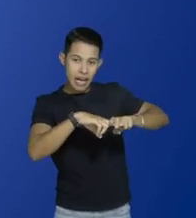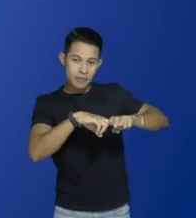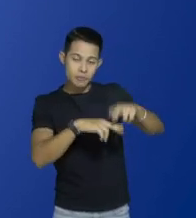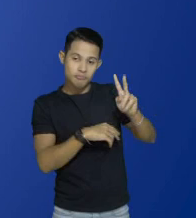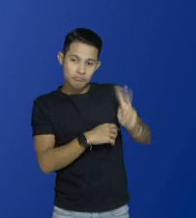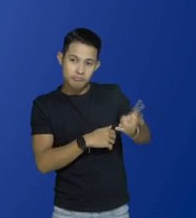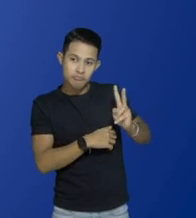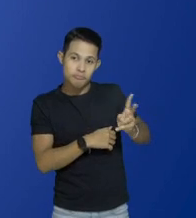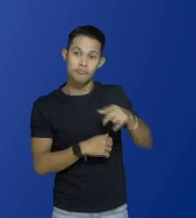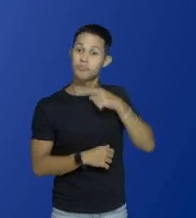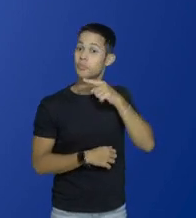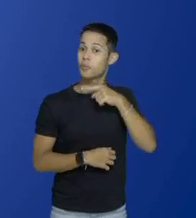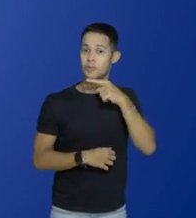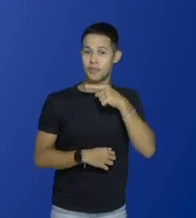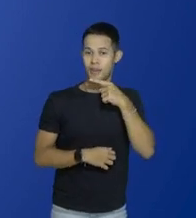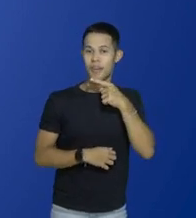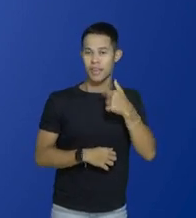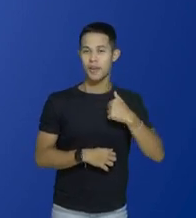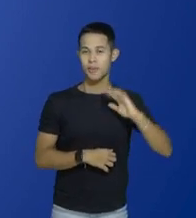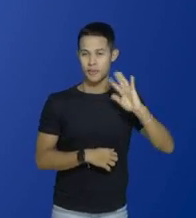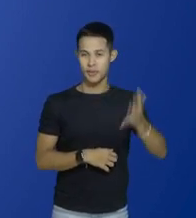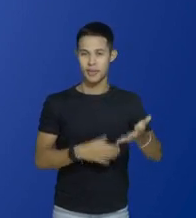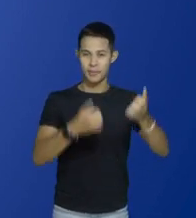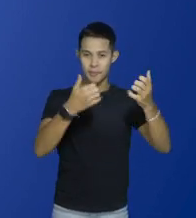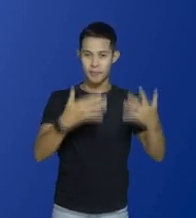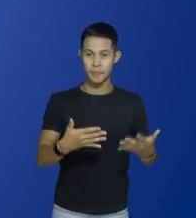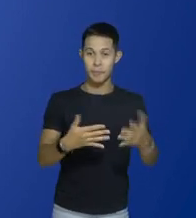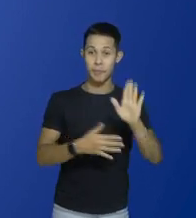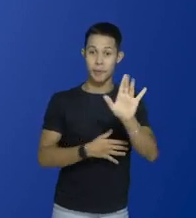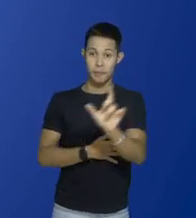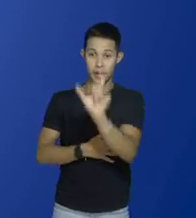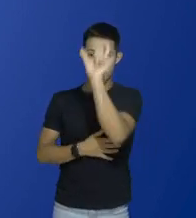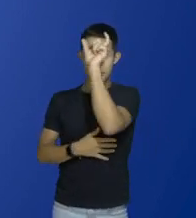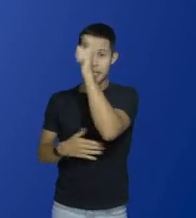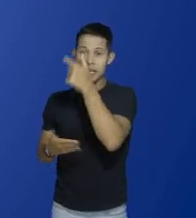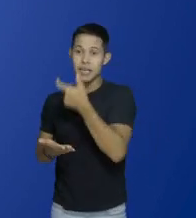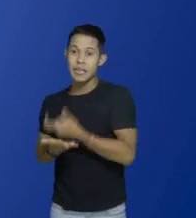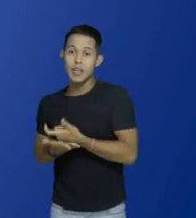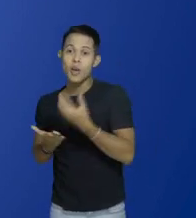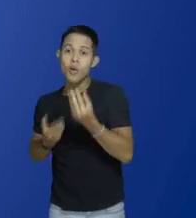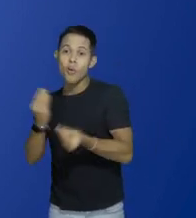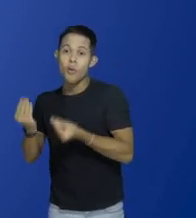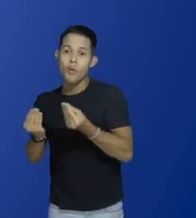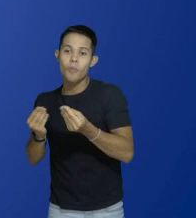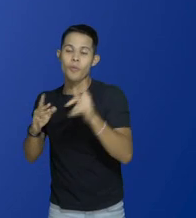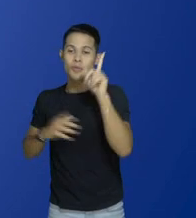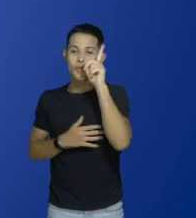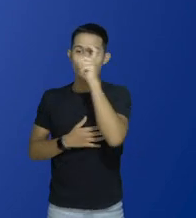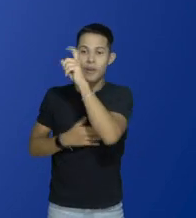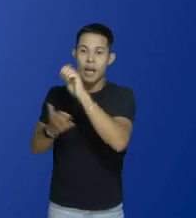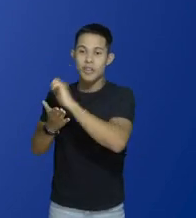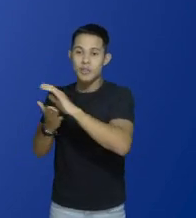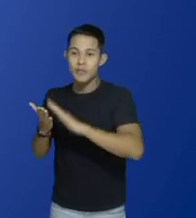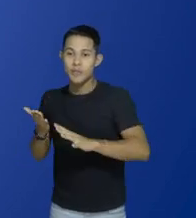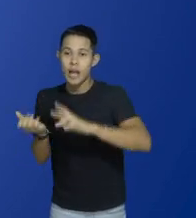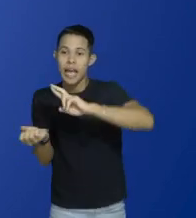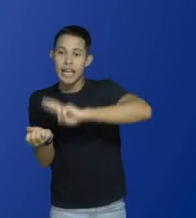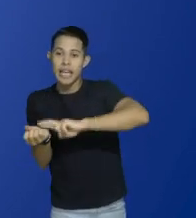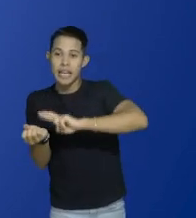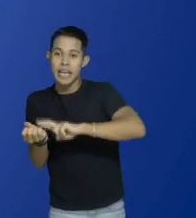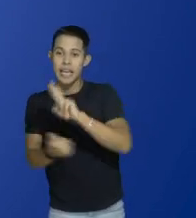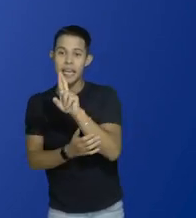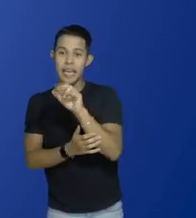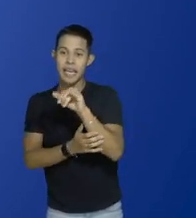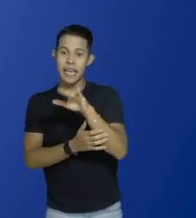né? E os disléxicos, não, dificuldade de atividades de rima, ele não consegue fazer